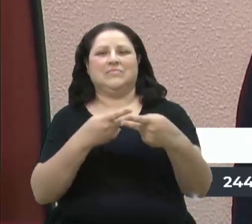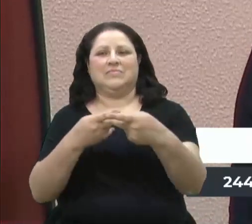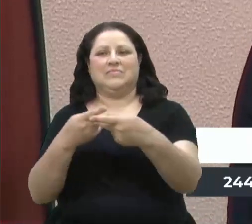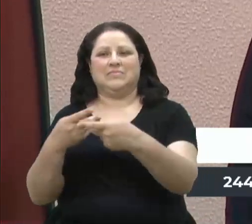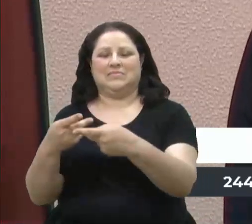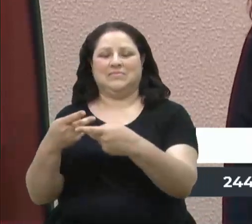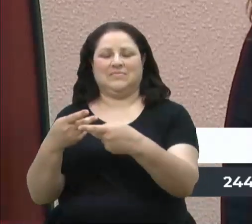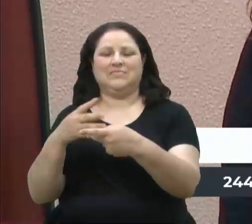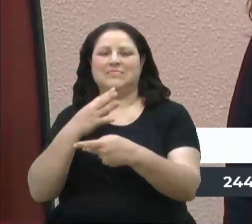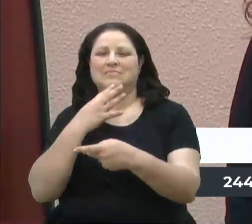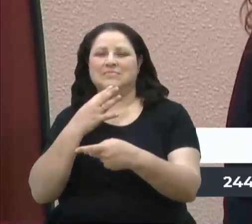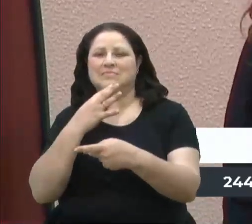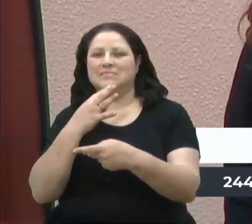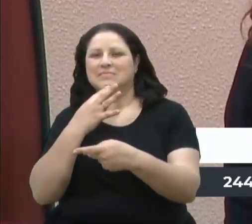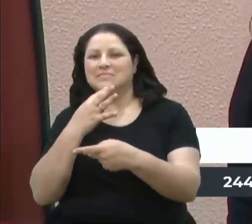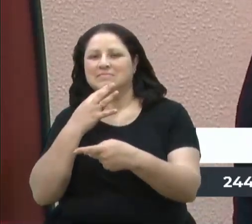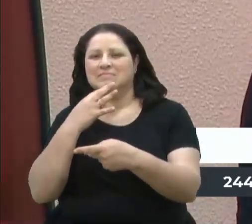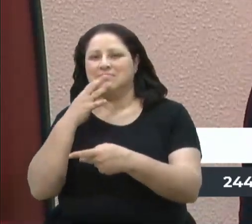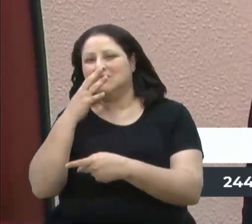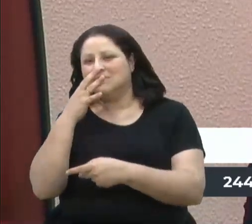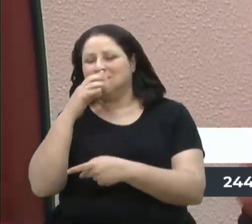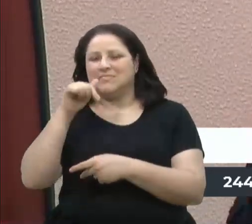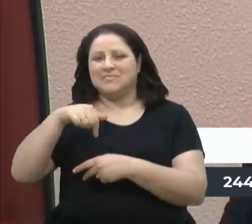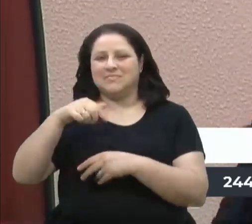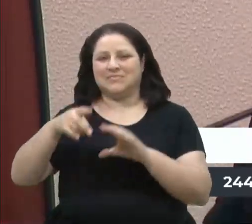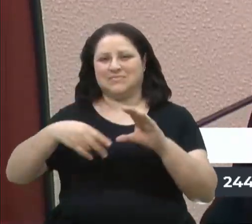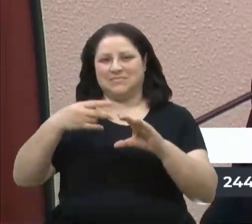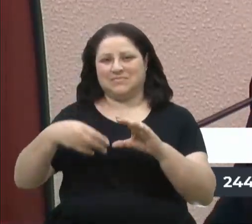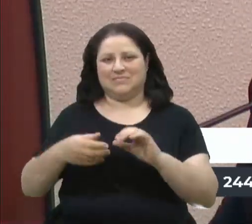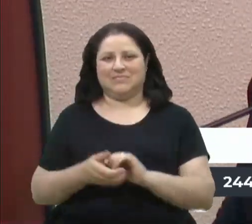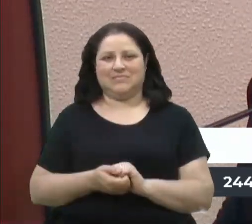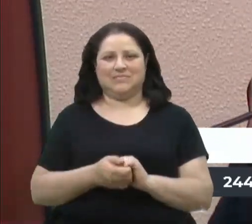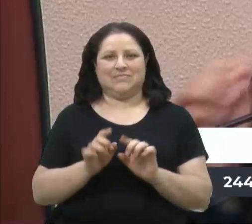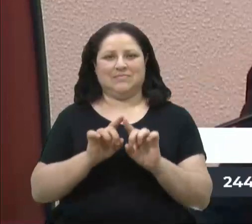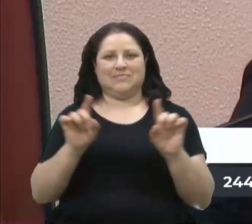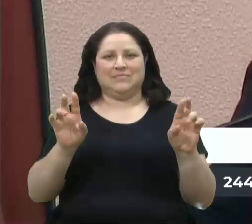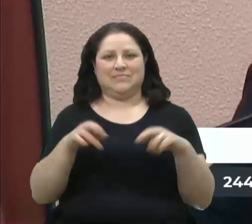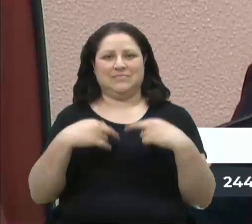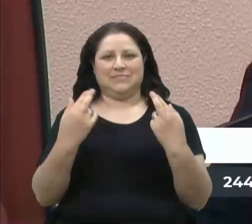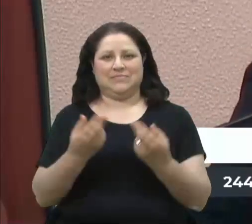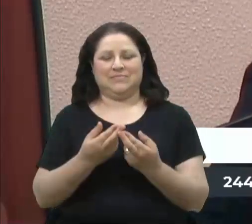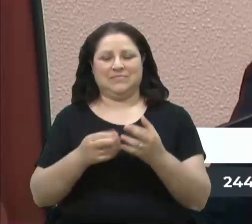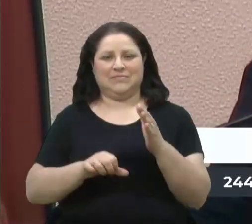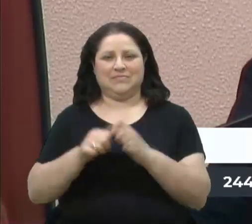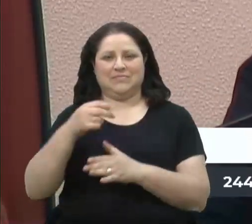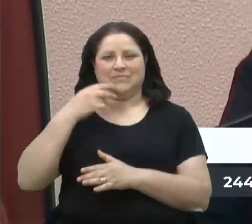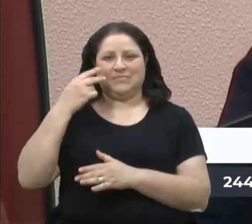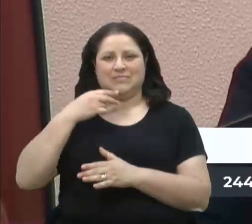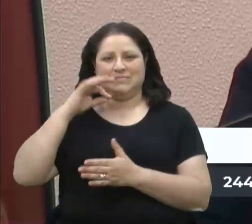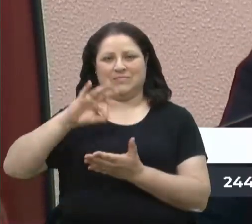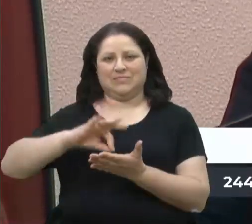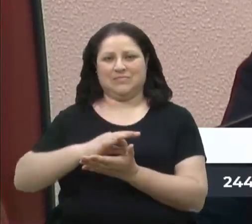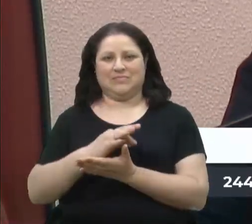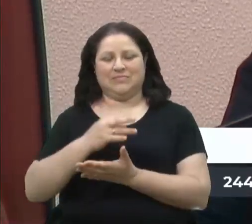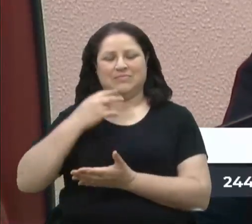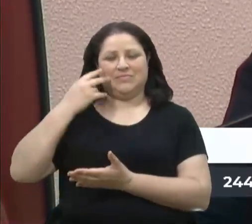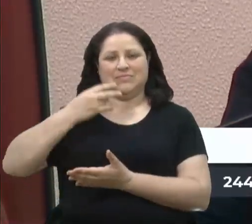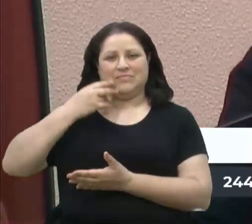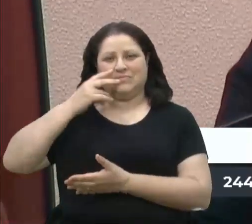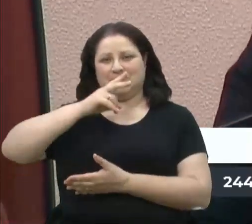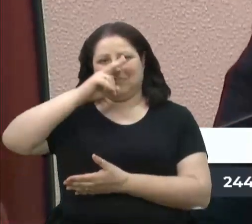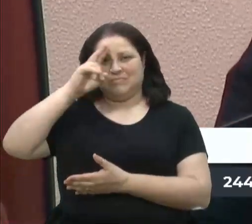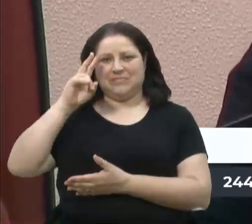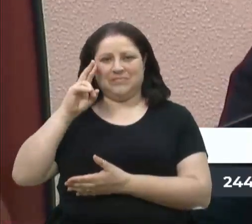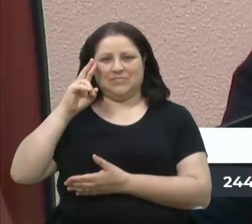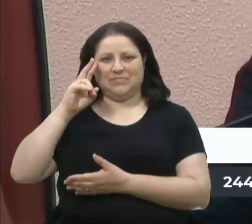Vereadores. Passemos ao grande expediente. Primeiro vereador inscrito, vereador Velocino